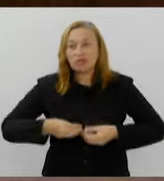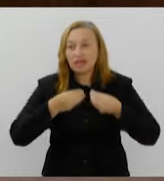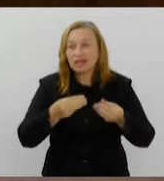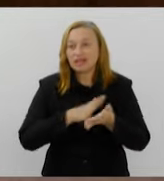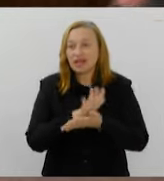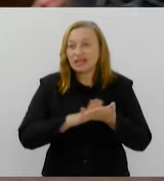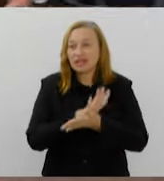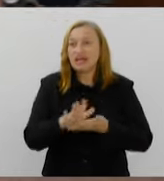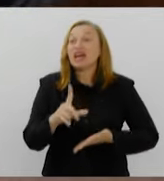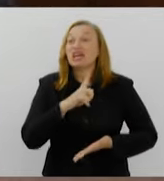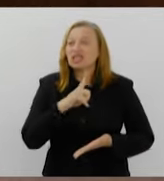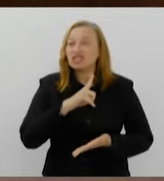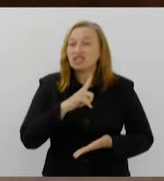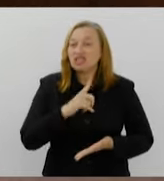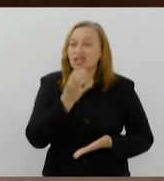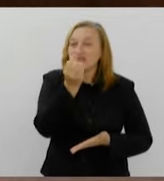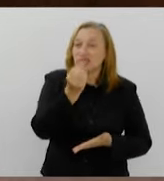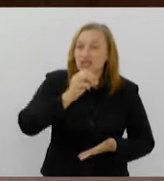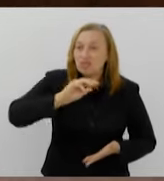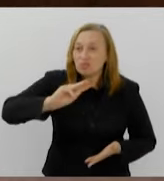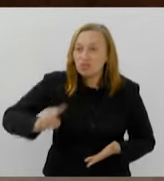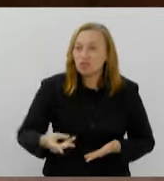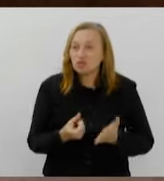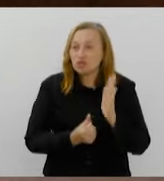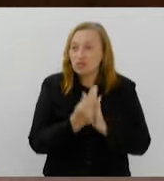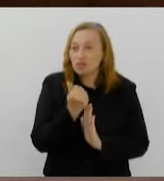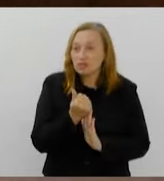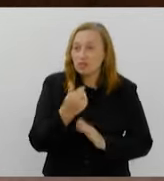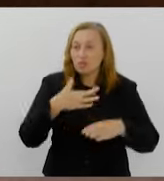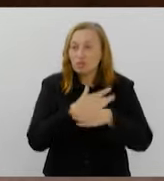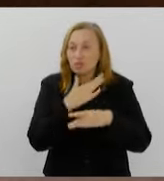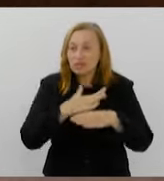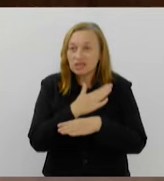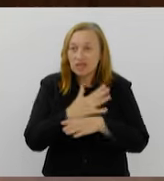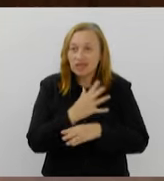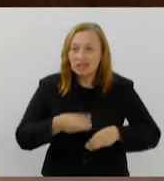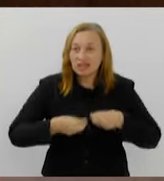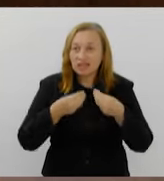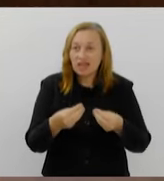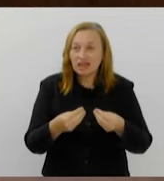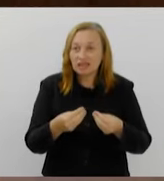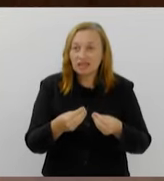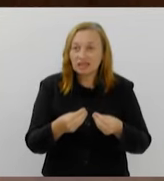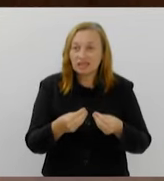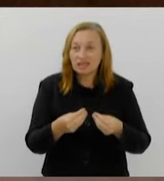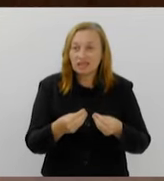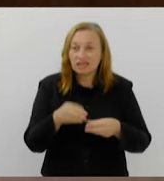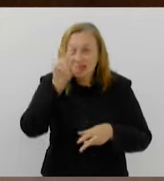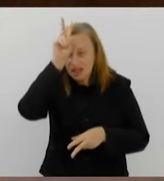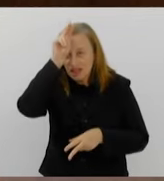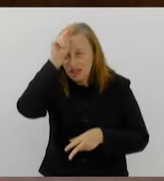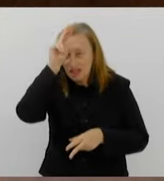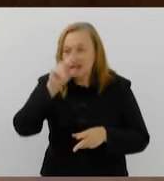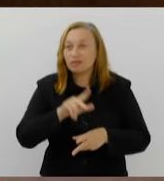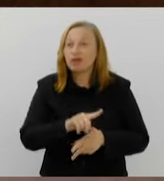favor a gente tem 6 bilhões de orçamento e uma cidade entregue as baratas e vossa excelência entregue